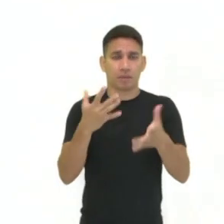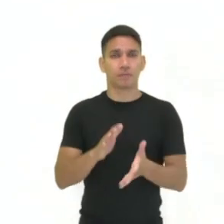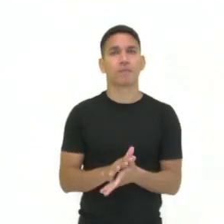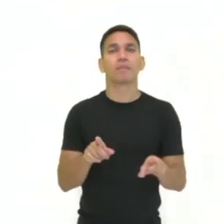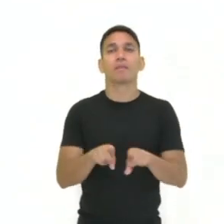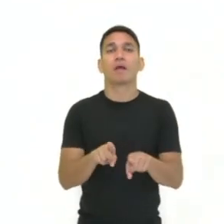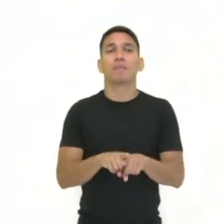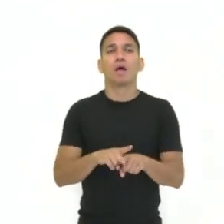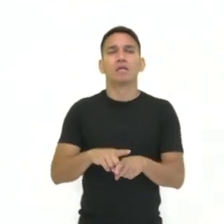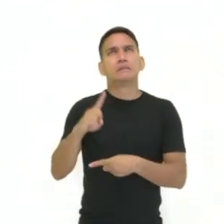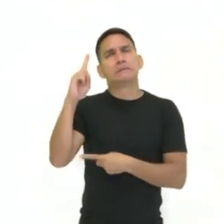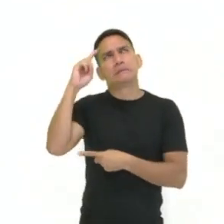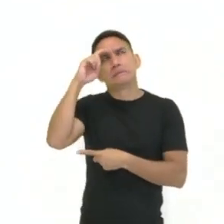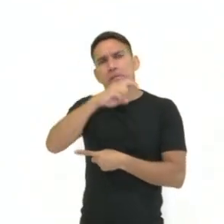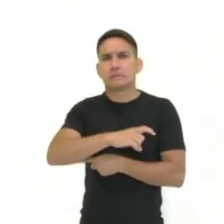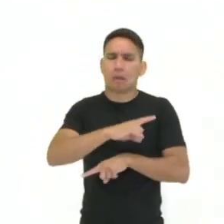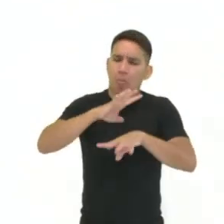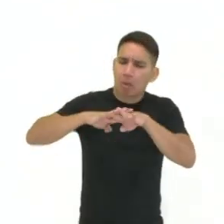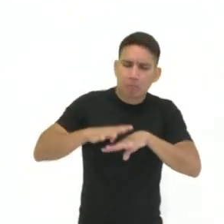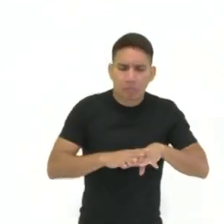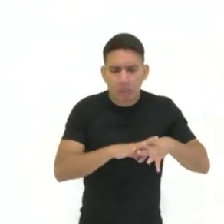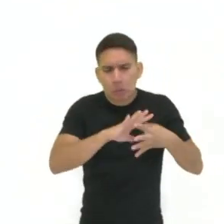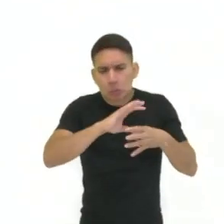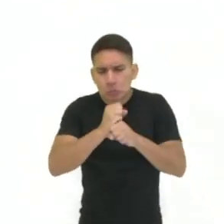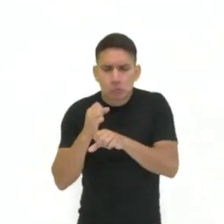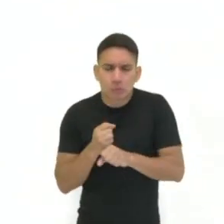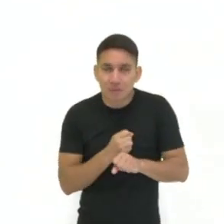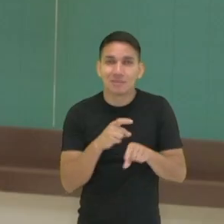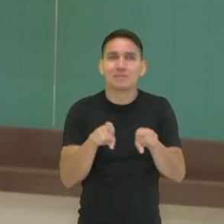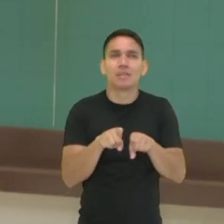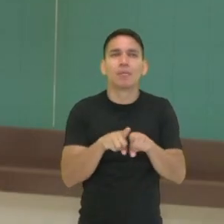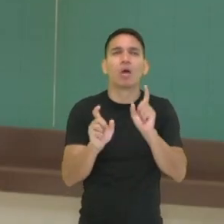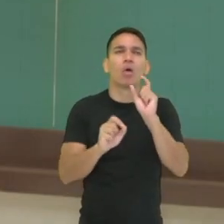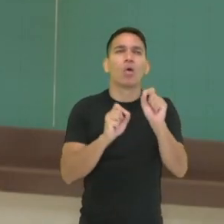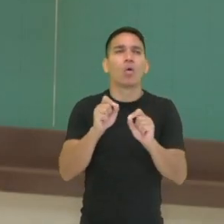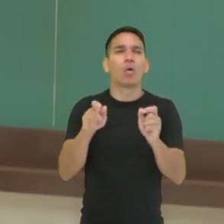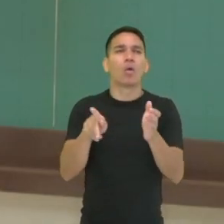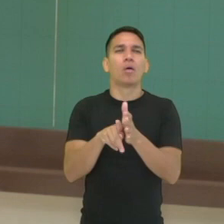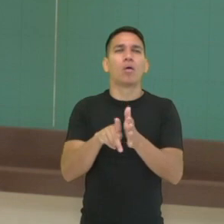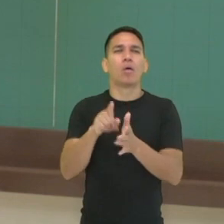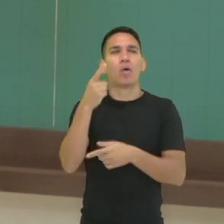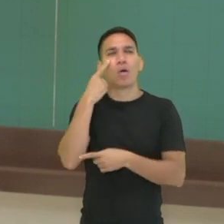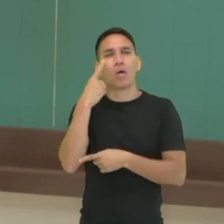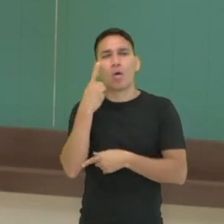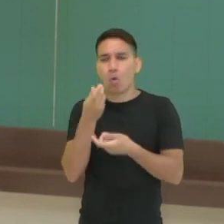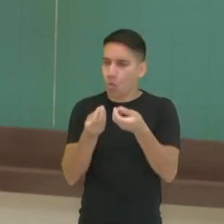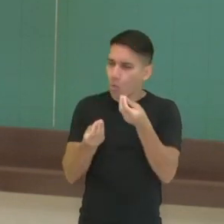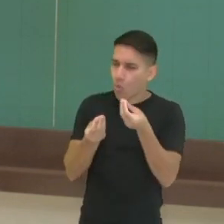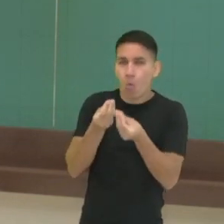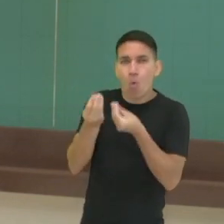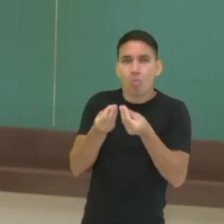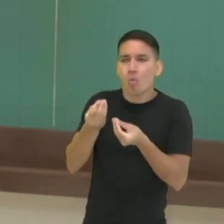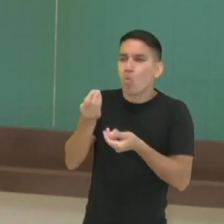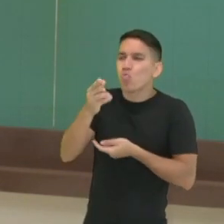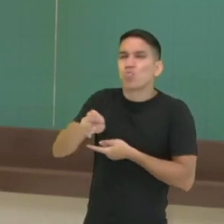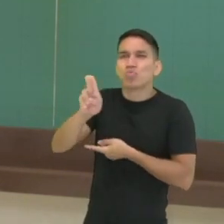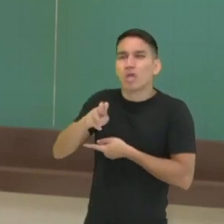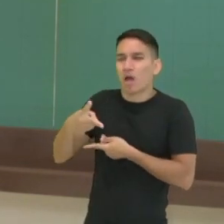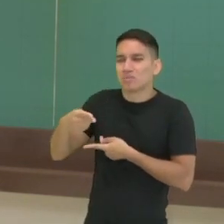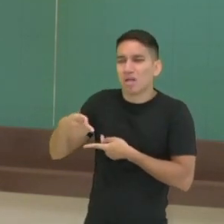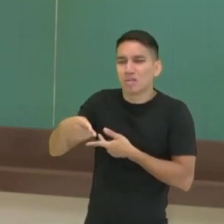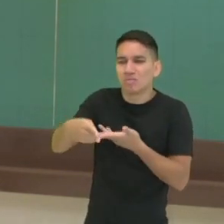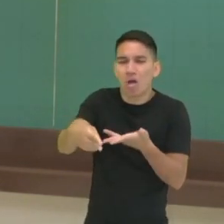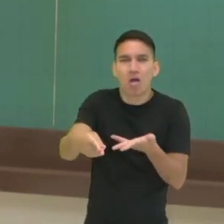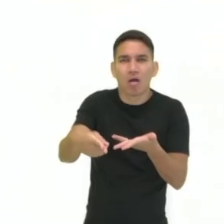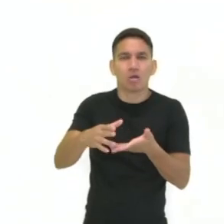de cálculos e na utilização de objetos comuns. Por exemplo, manipular uma tesoura, por exemplo.